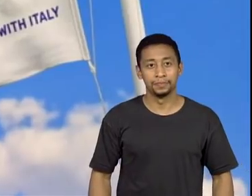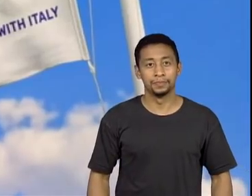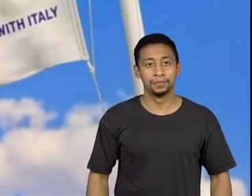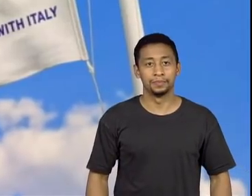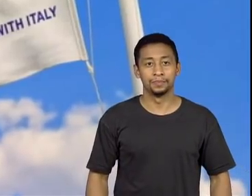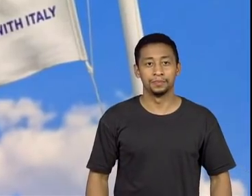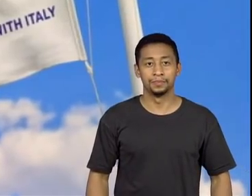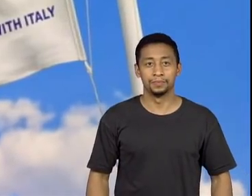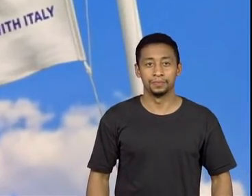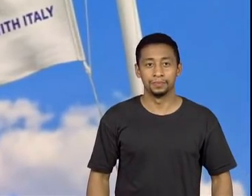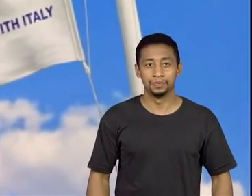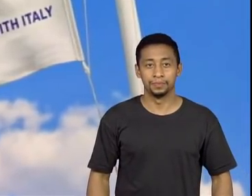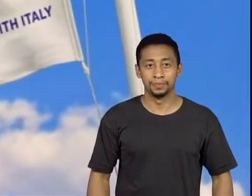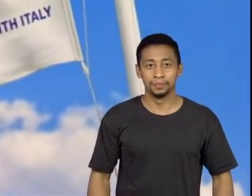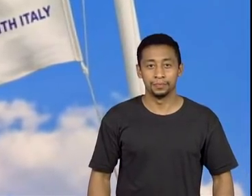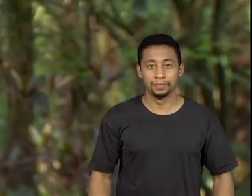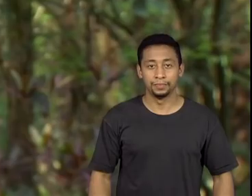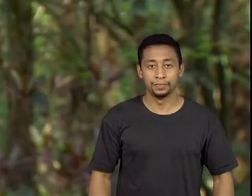capital.sp.gov.br.